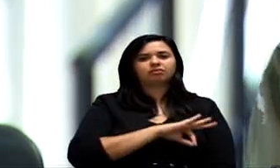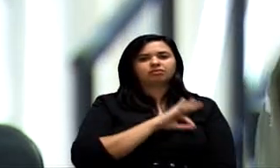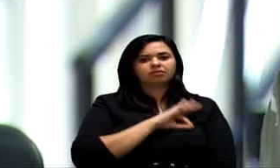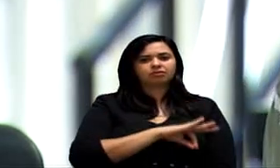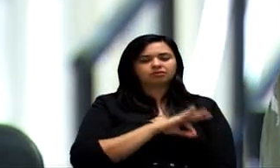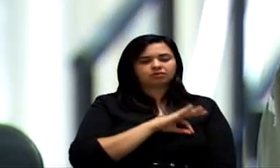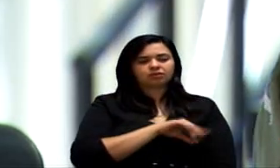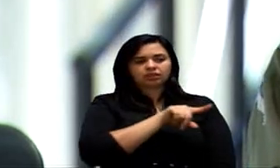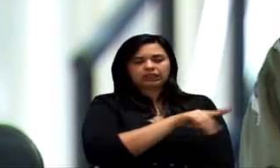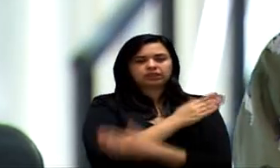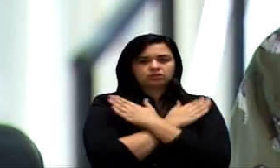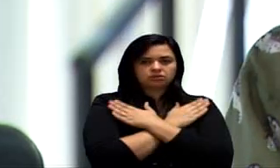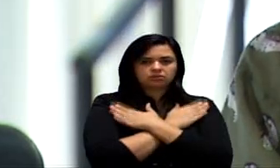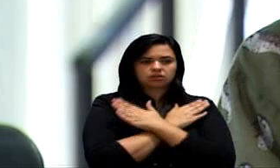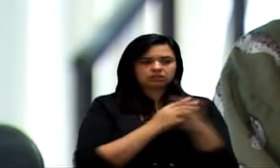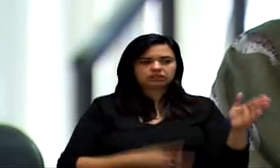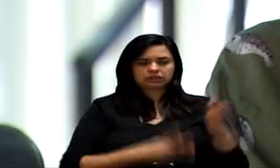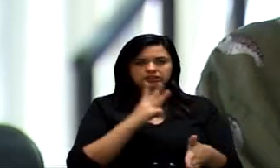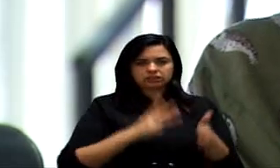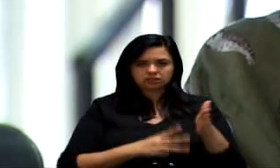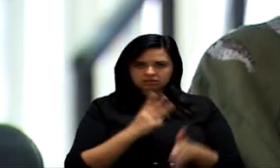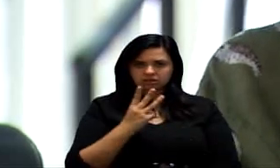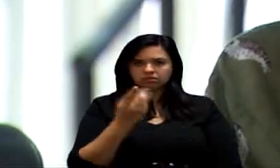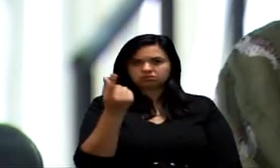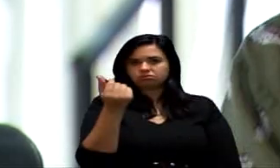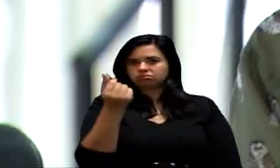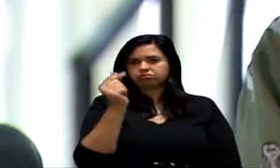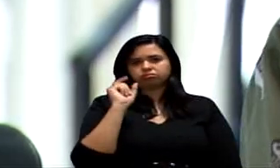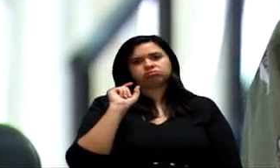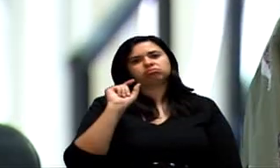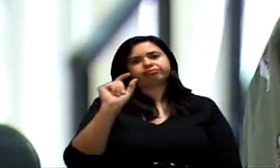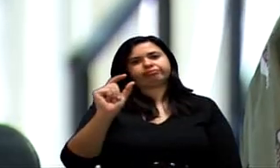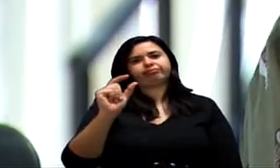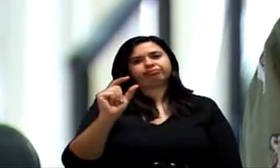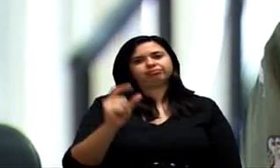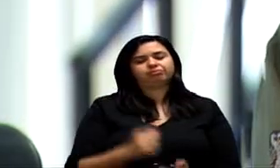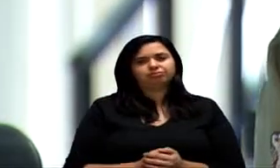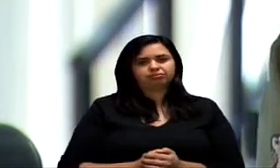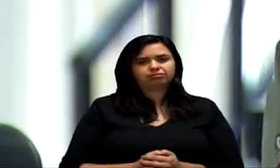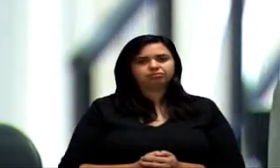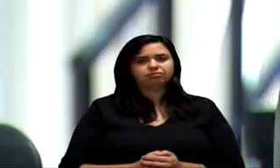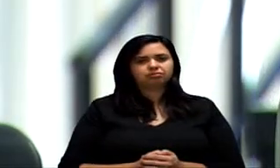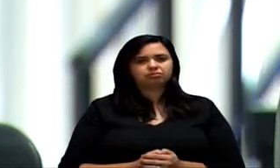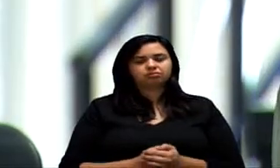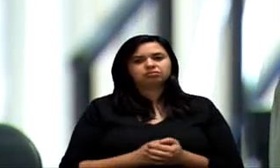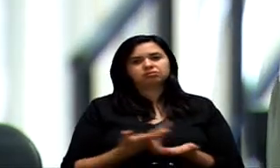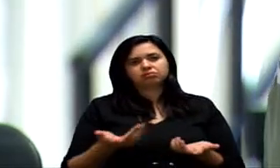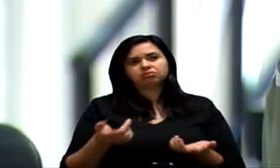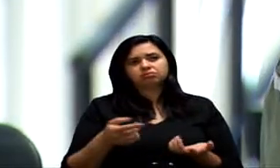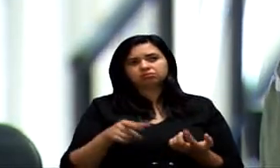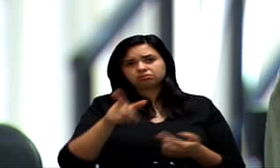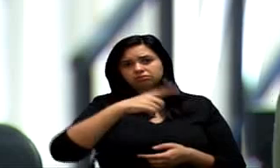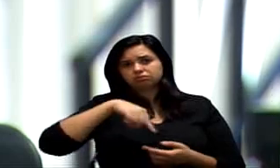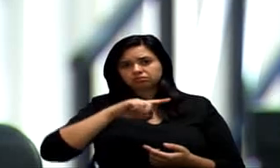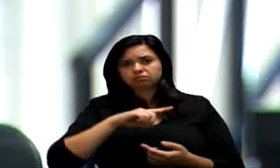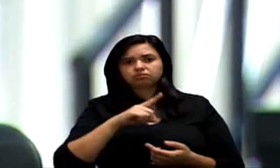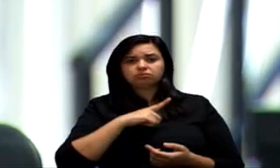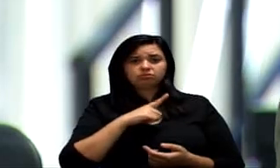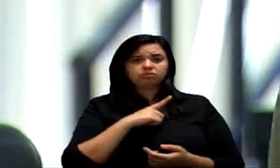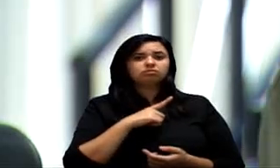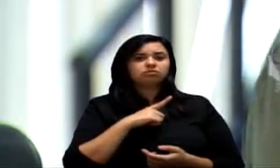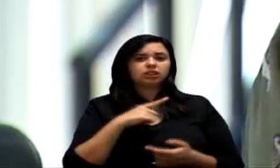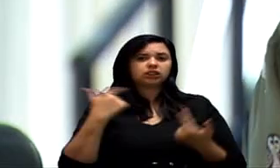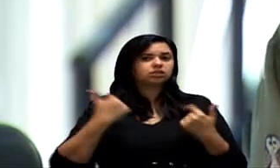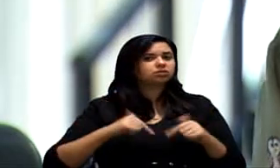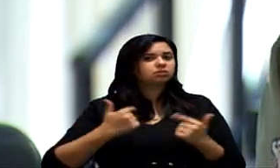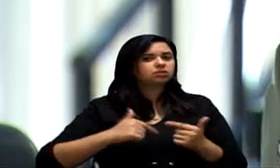são terceirizados. CLT, né? Se a gente tivesse esses trabalhadores que fossem